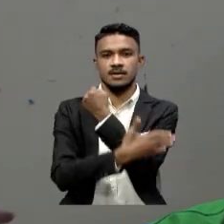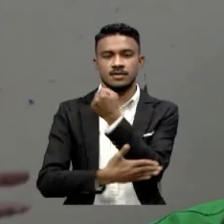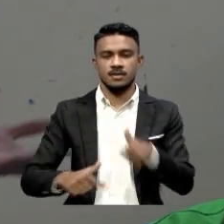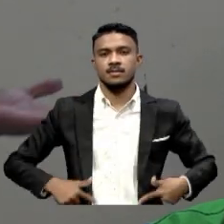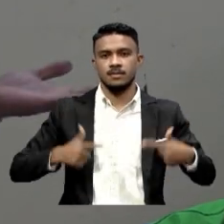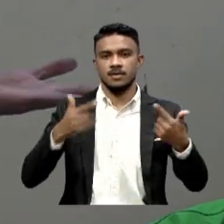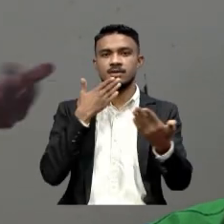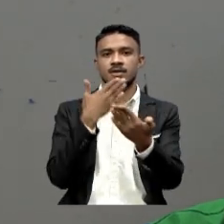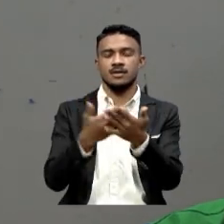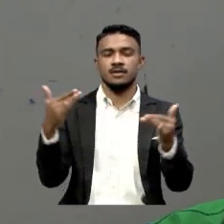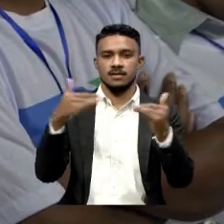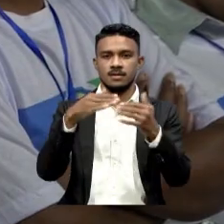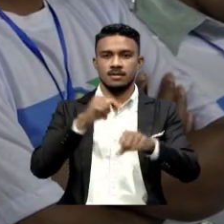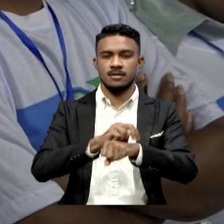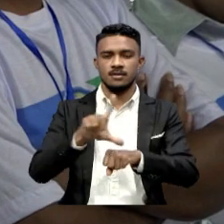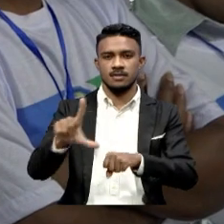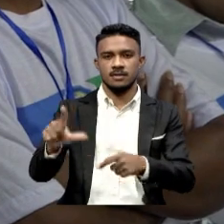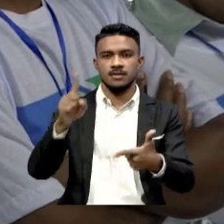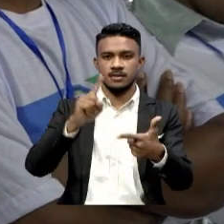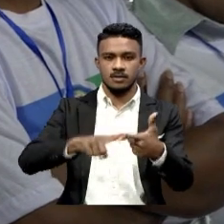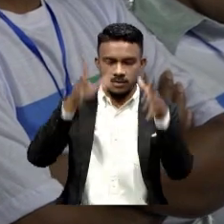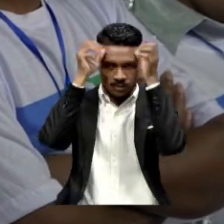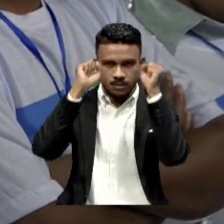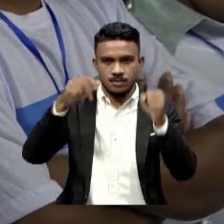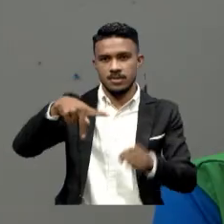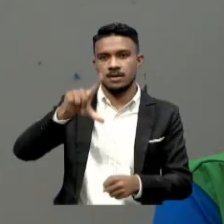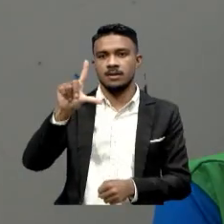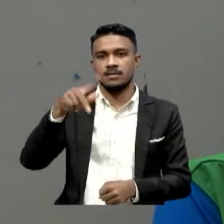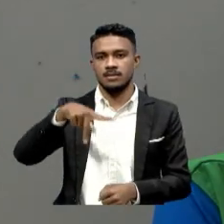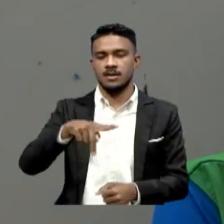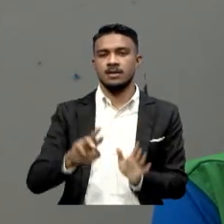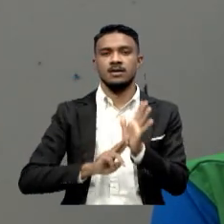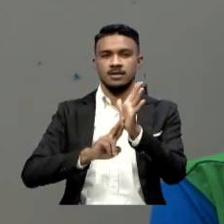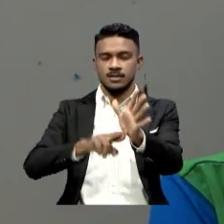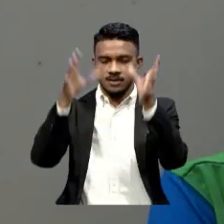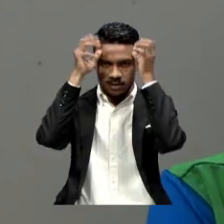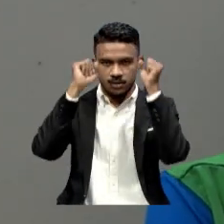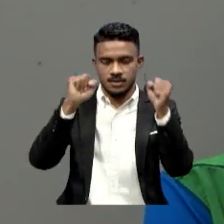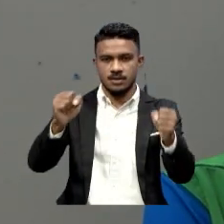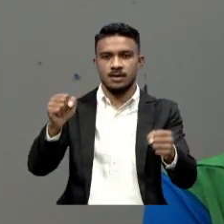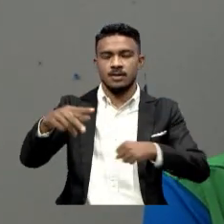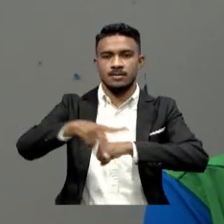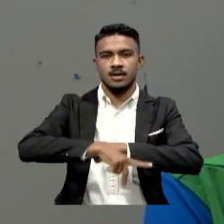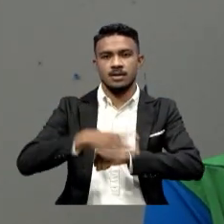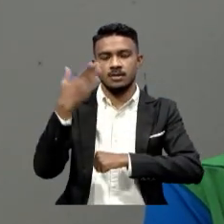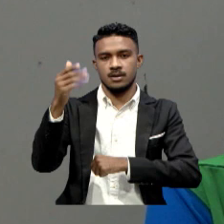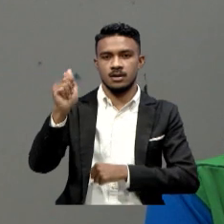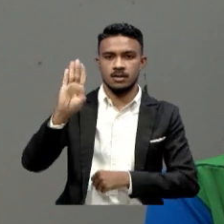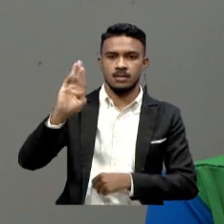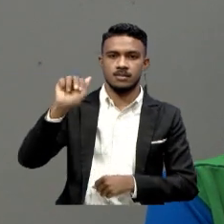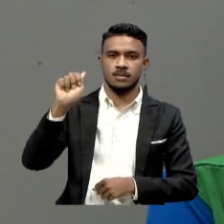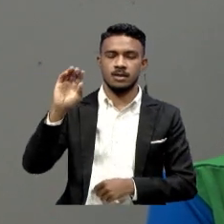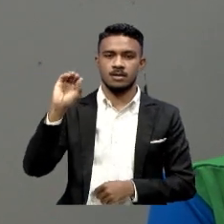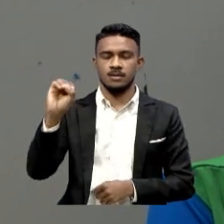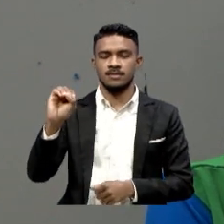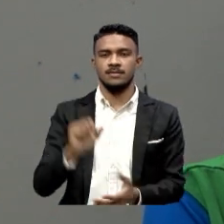Conferência Nacional Nelo, que o segundo vice-presidente PLP, nem representa presidente interino Partido União, Abraão Freitas